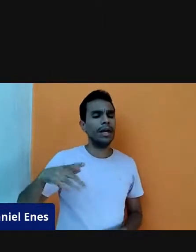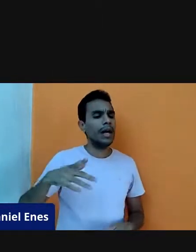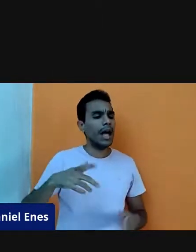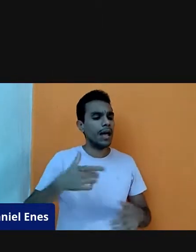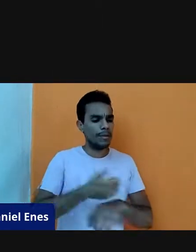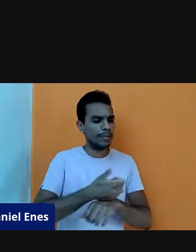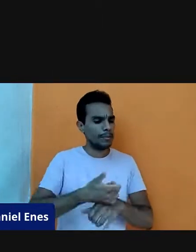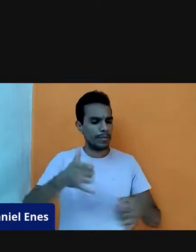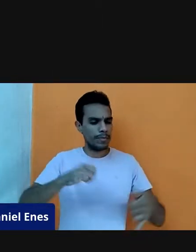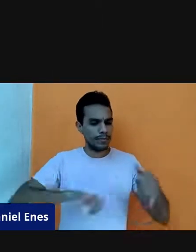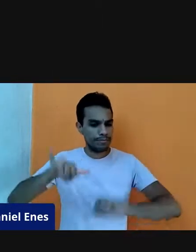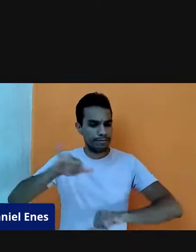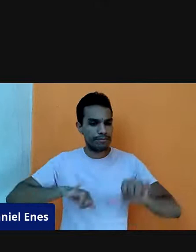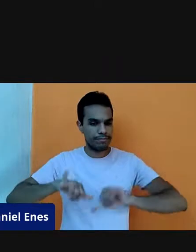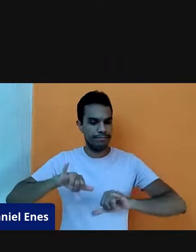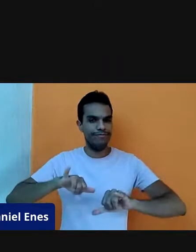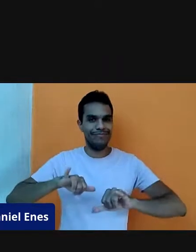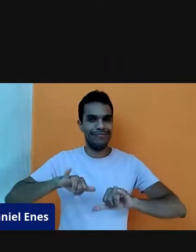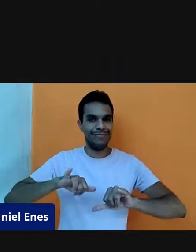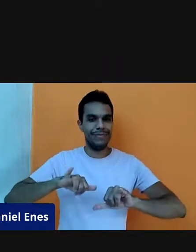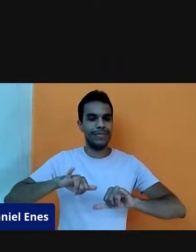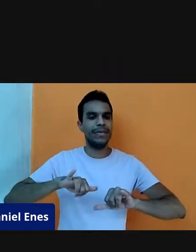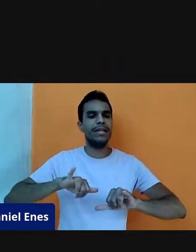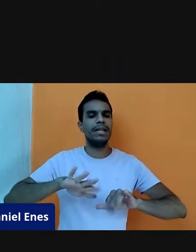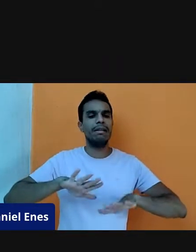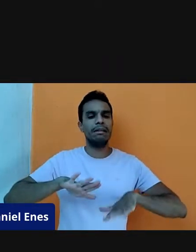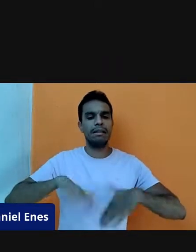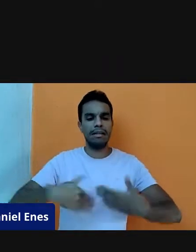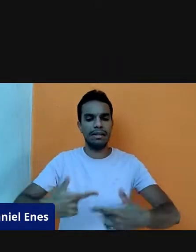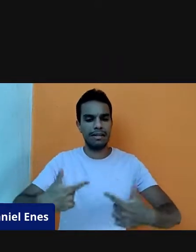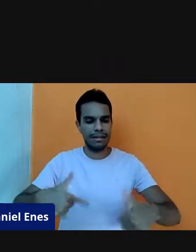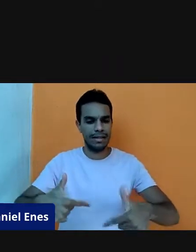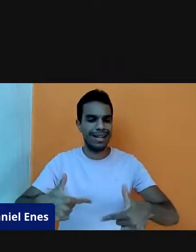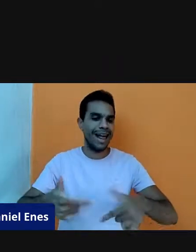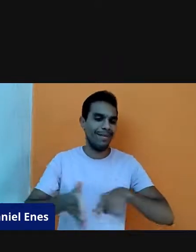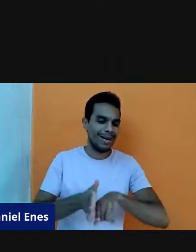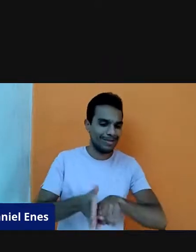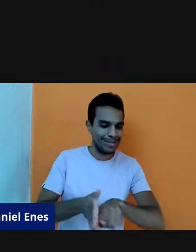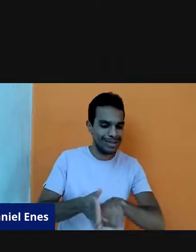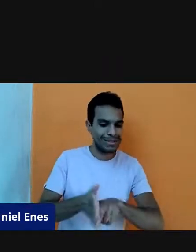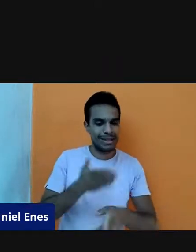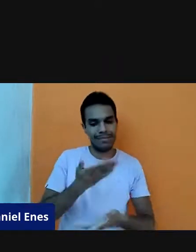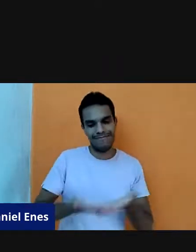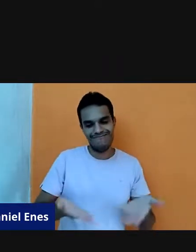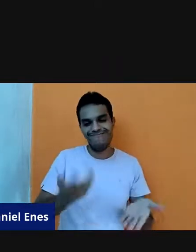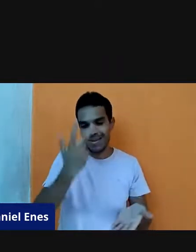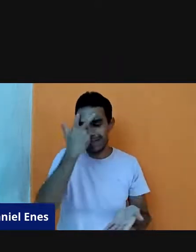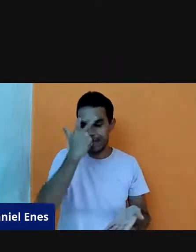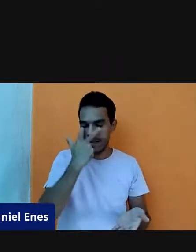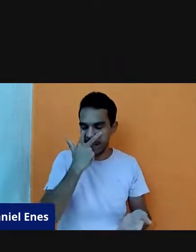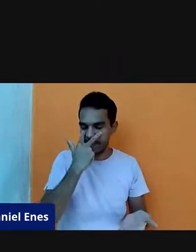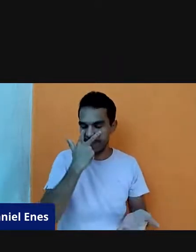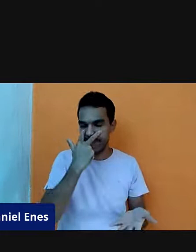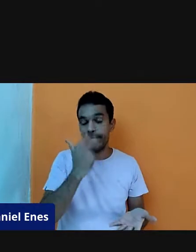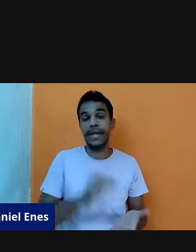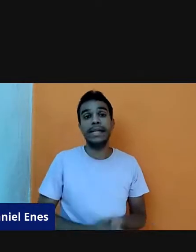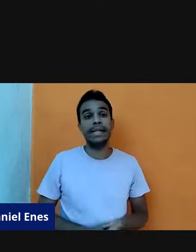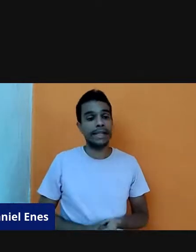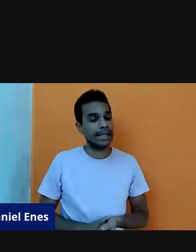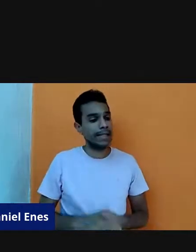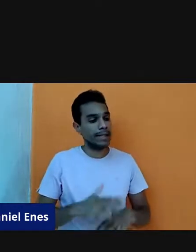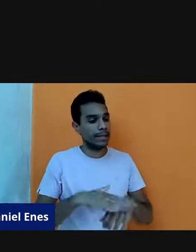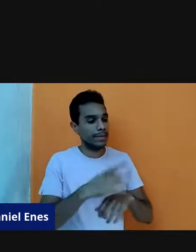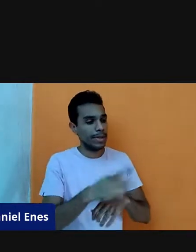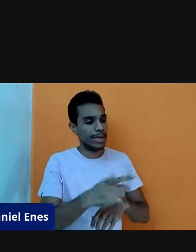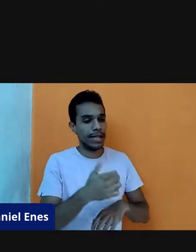aí no trabalho, em uma pesquisa, ele perdeu a visão e ele, em